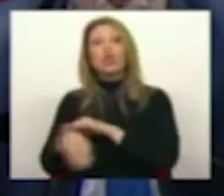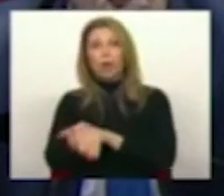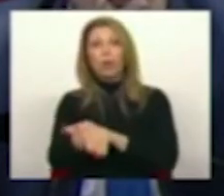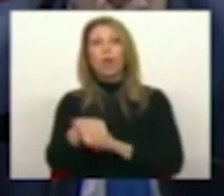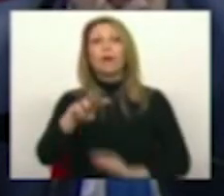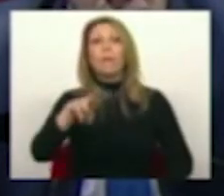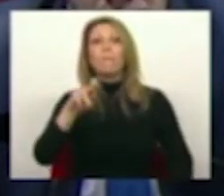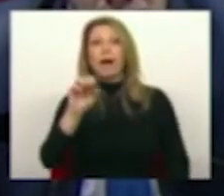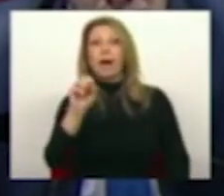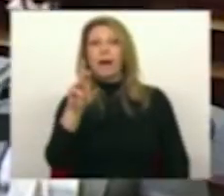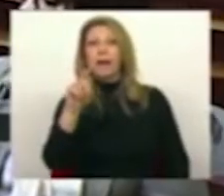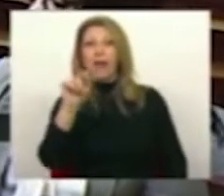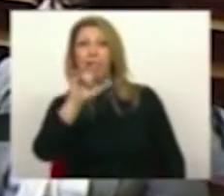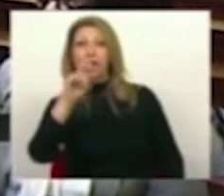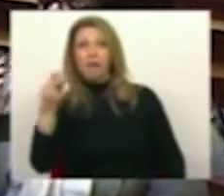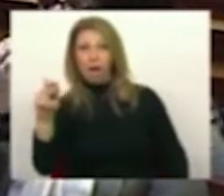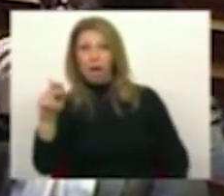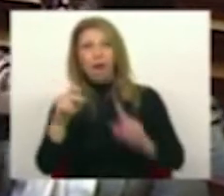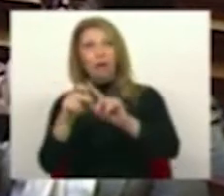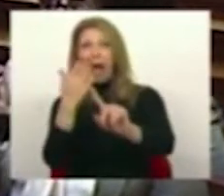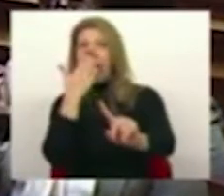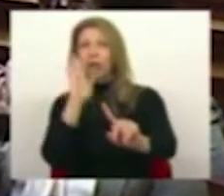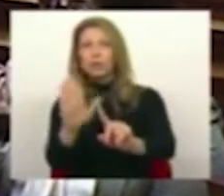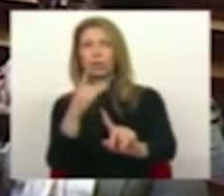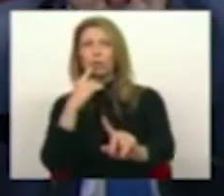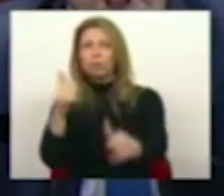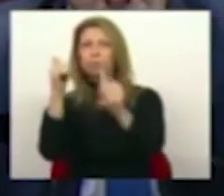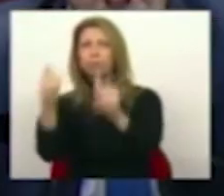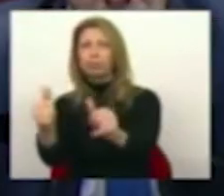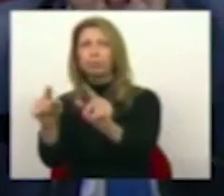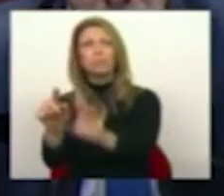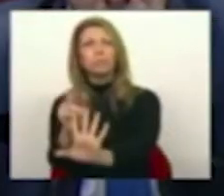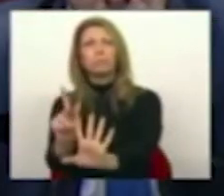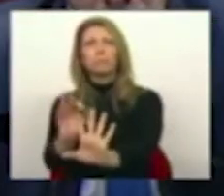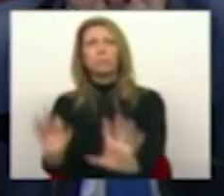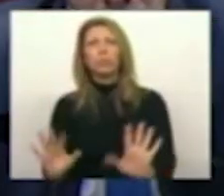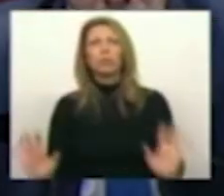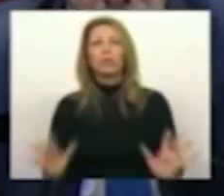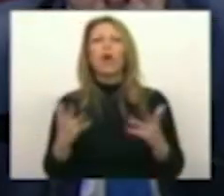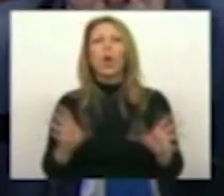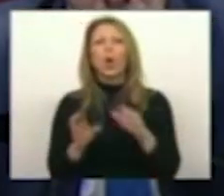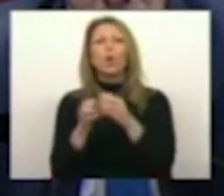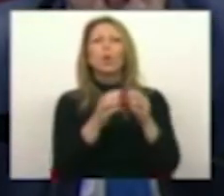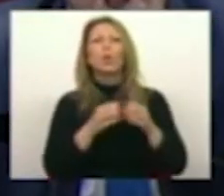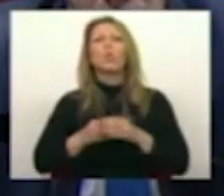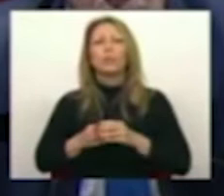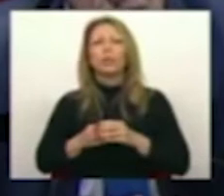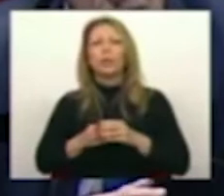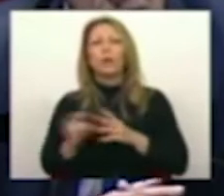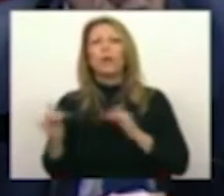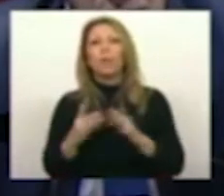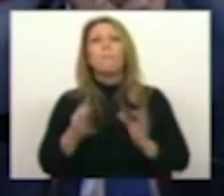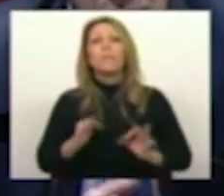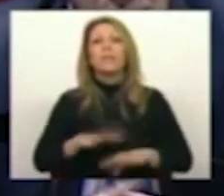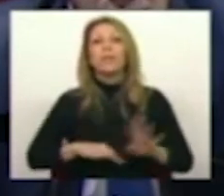cívico nessa matéria. Agora, o que nós temos que fazer, o que os clubes têm de fazer, é aquilo que está previsto